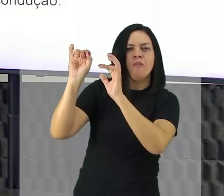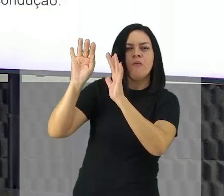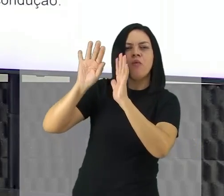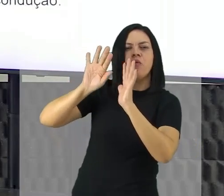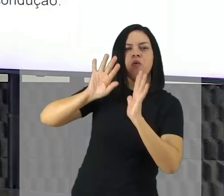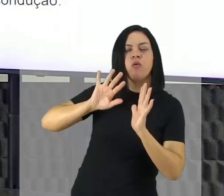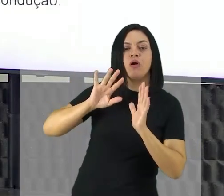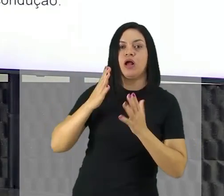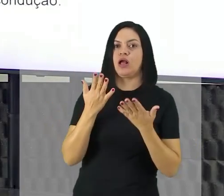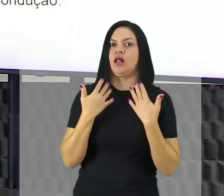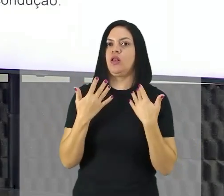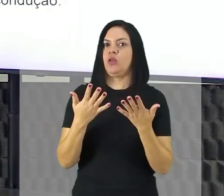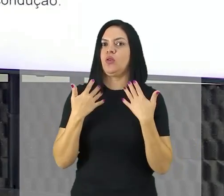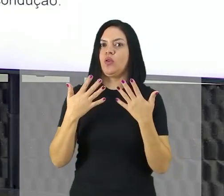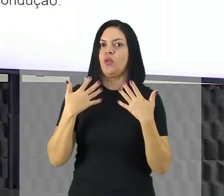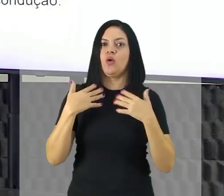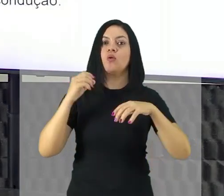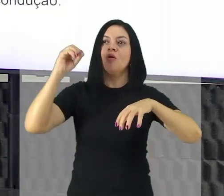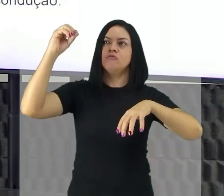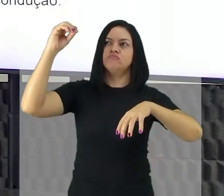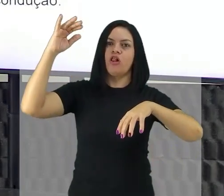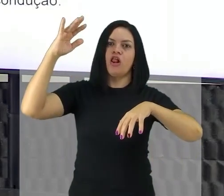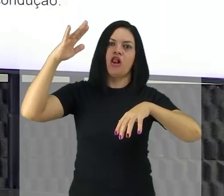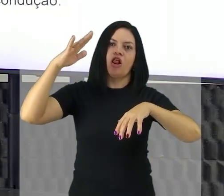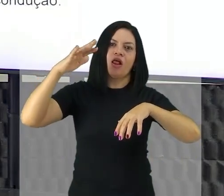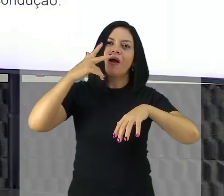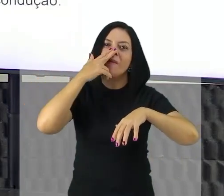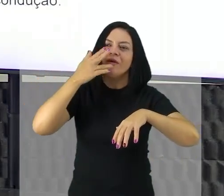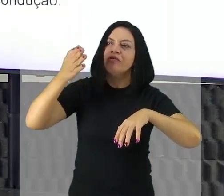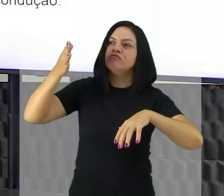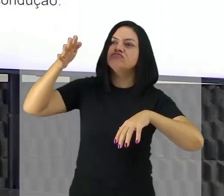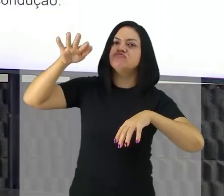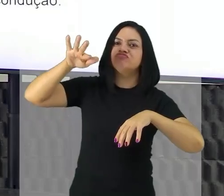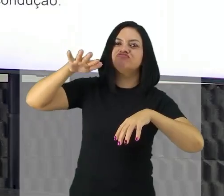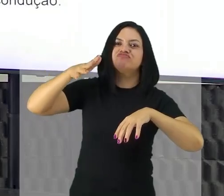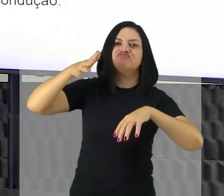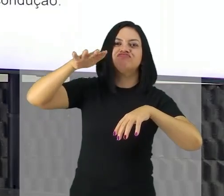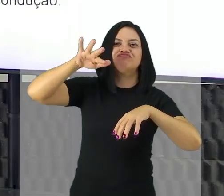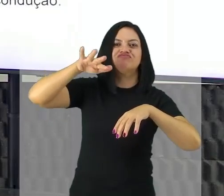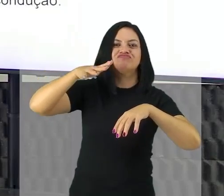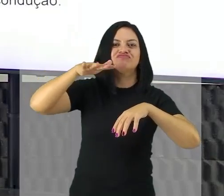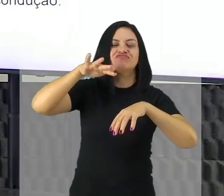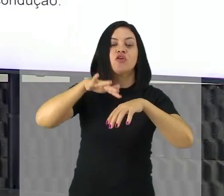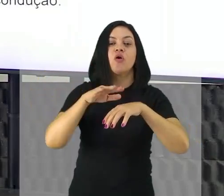chega até a gente através de ondas eletromagnéticas.